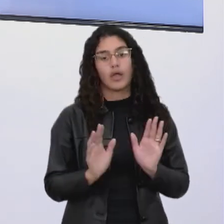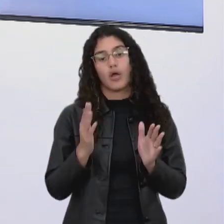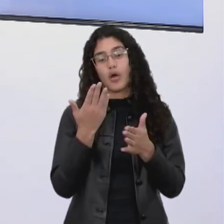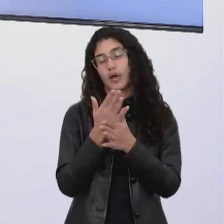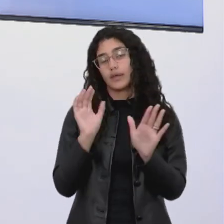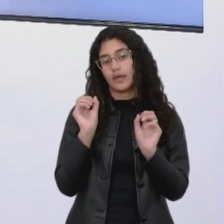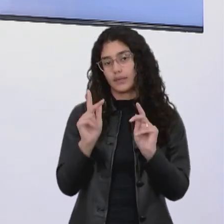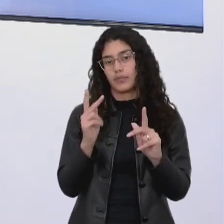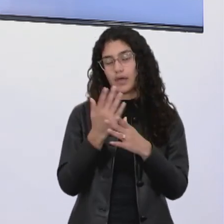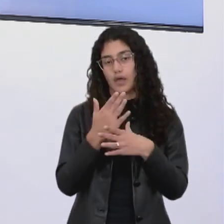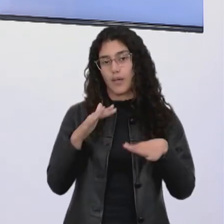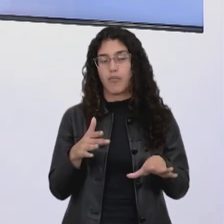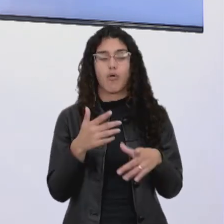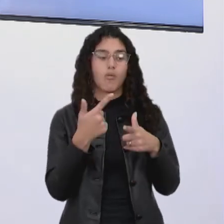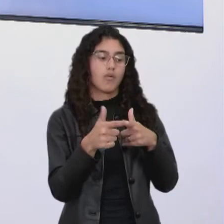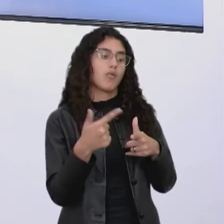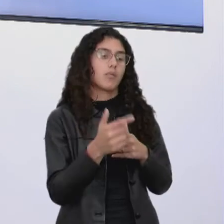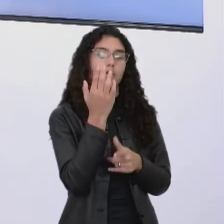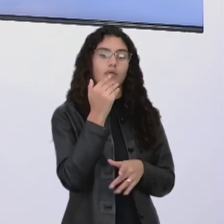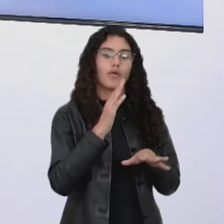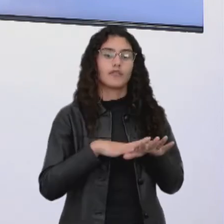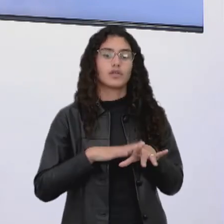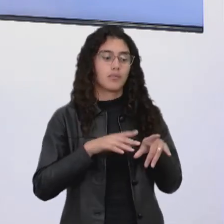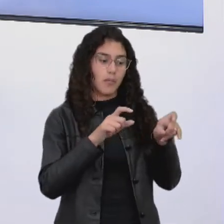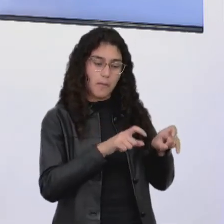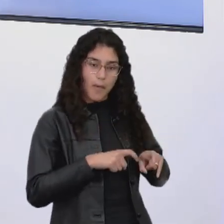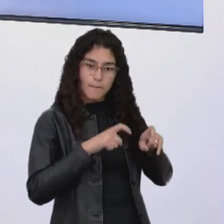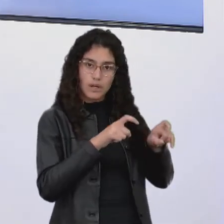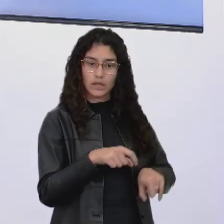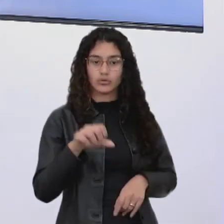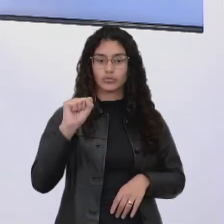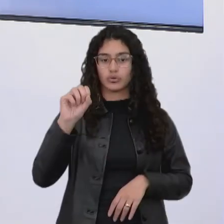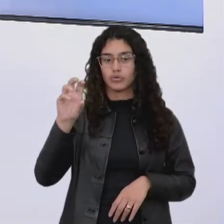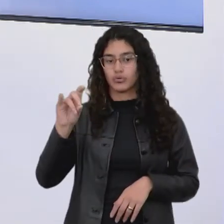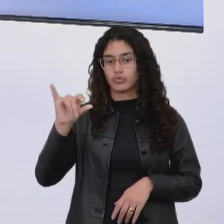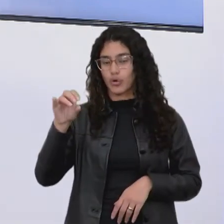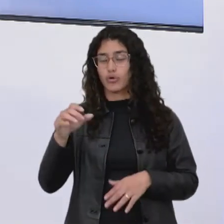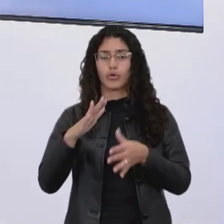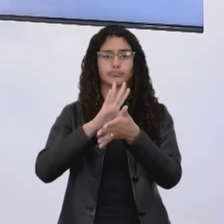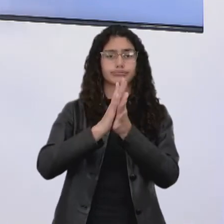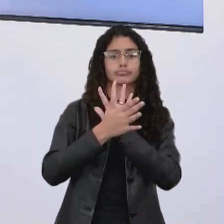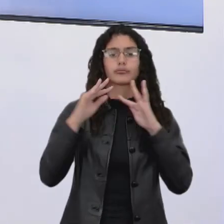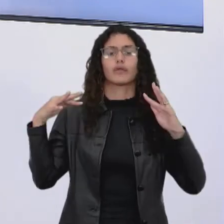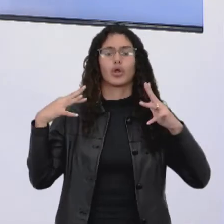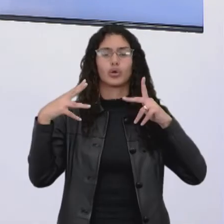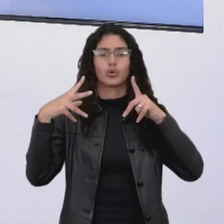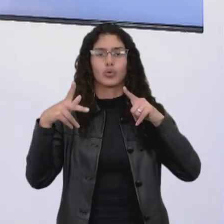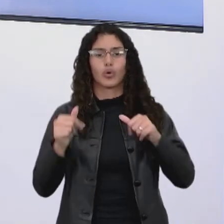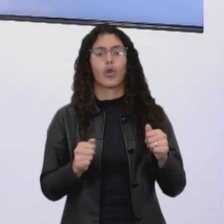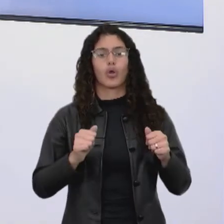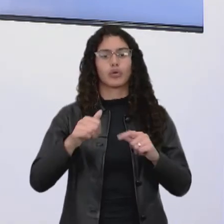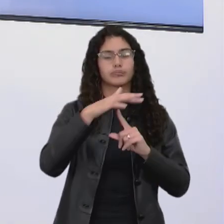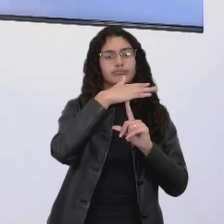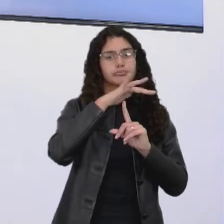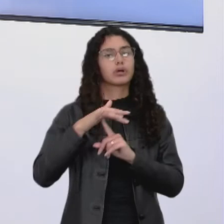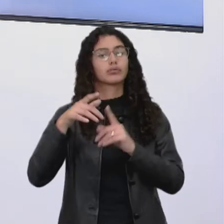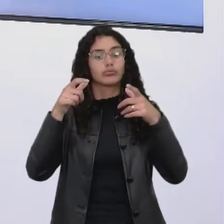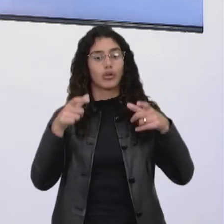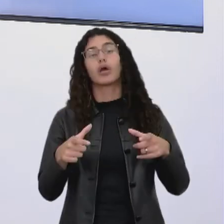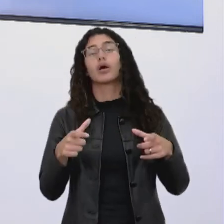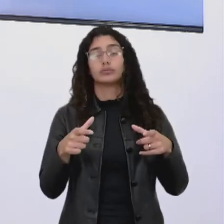fome. E aí eu vou construir uma fazenda de soja, tipo, destruindo todo o meio ambiente